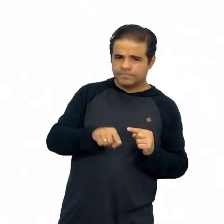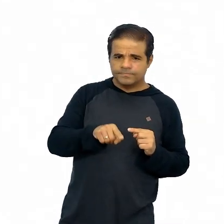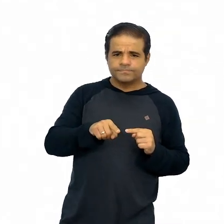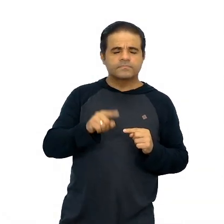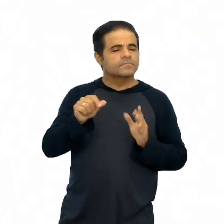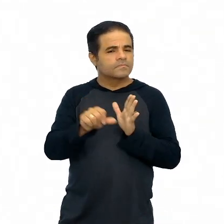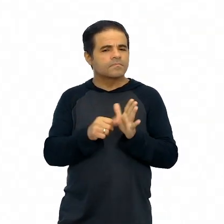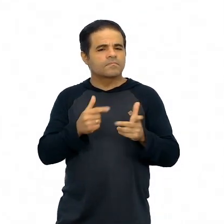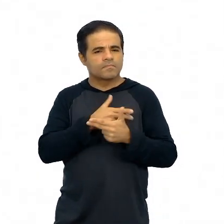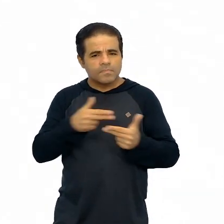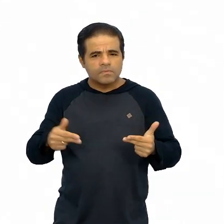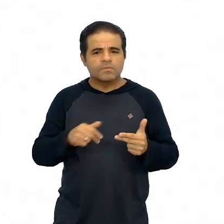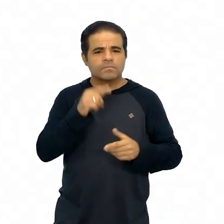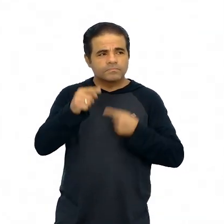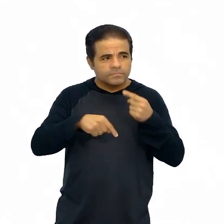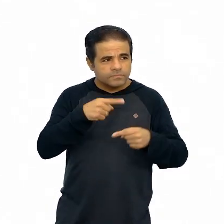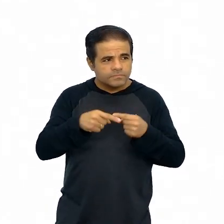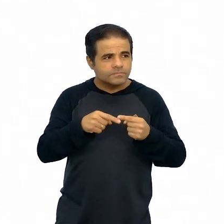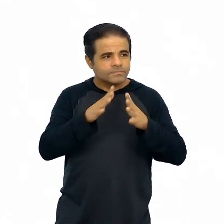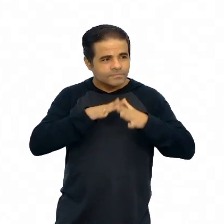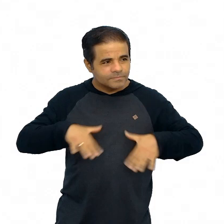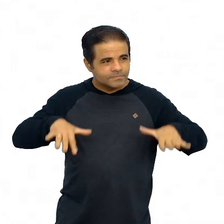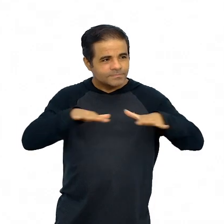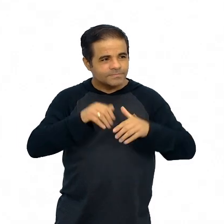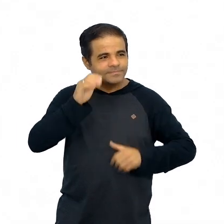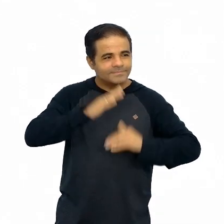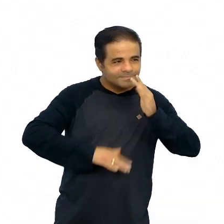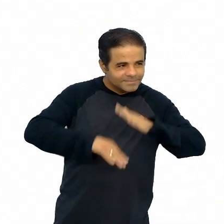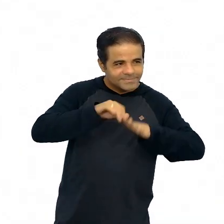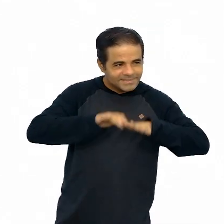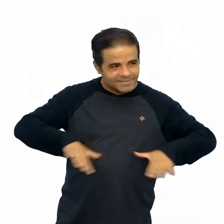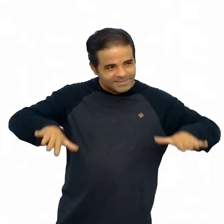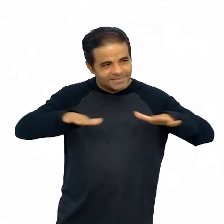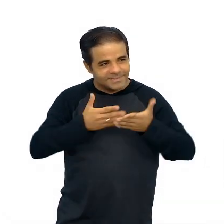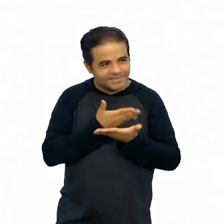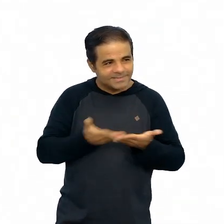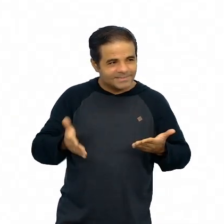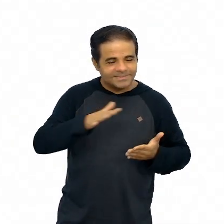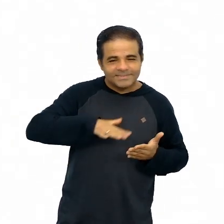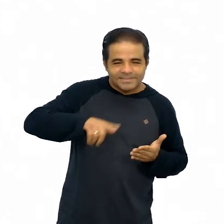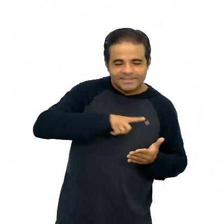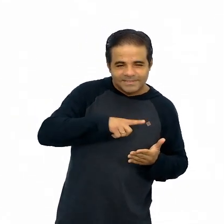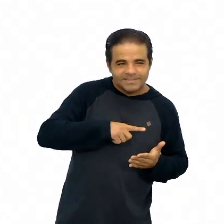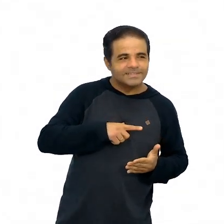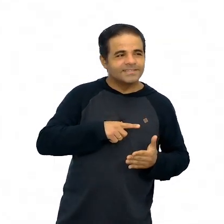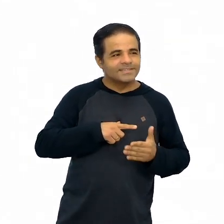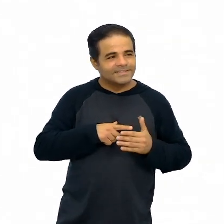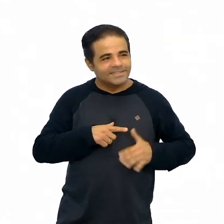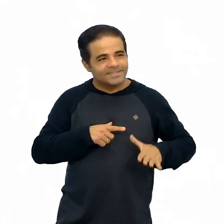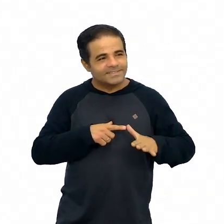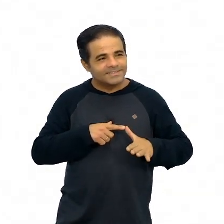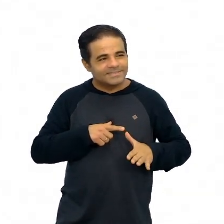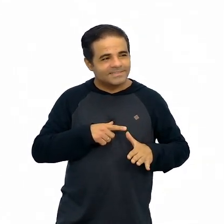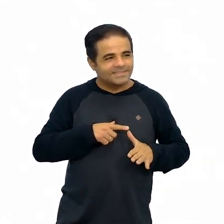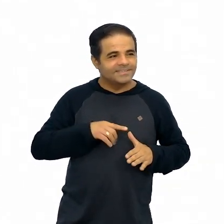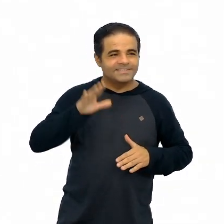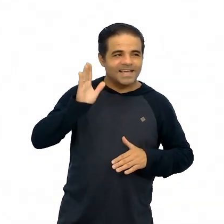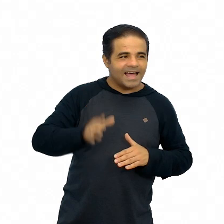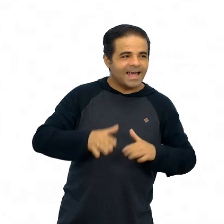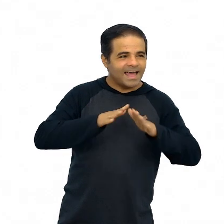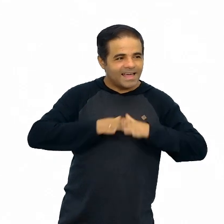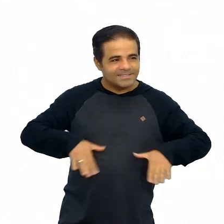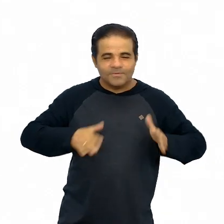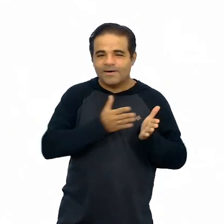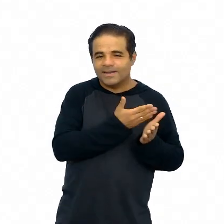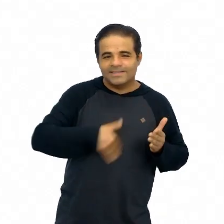primeira coisa que a gente espera do estudante é que ele relacione